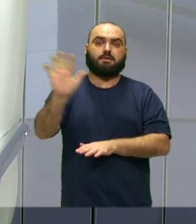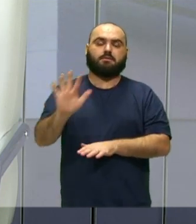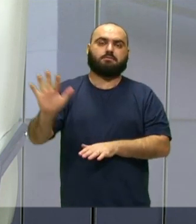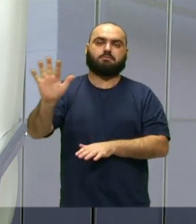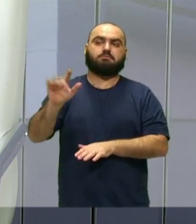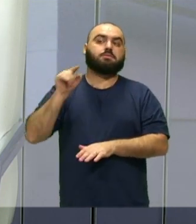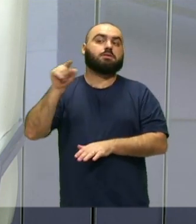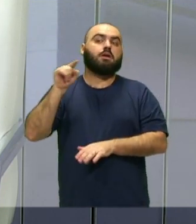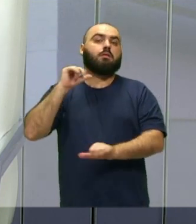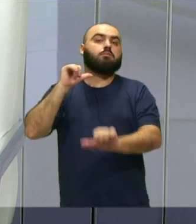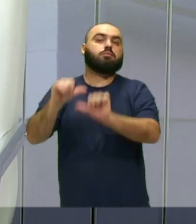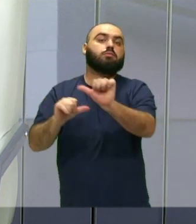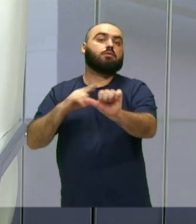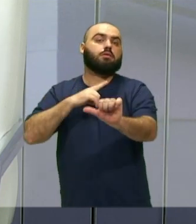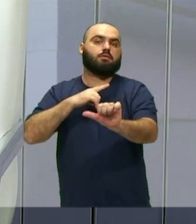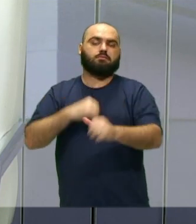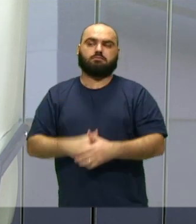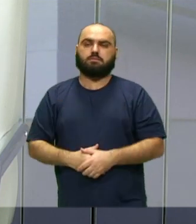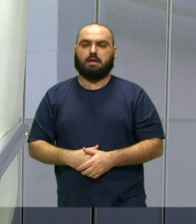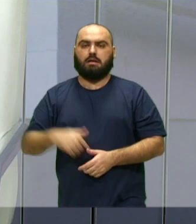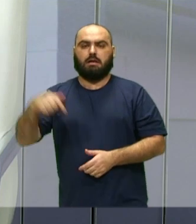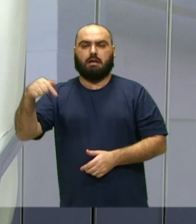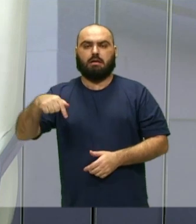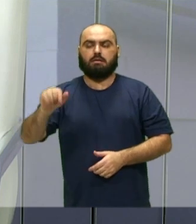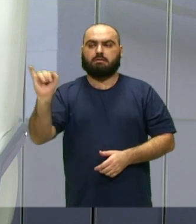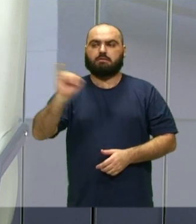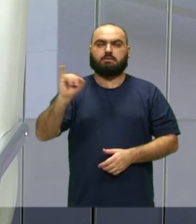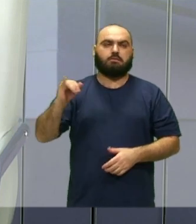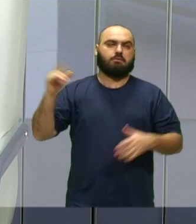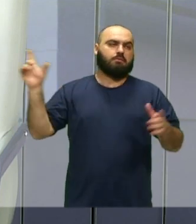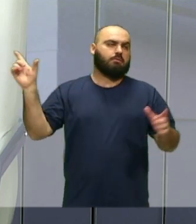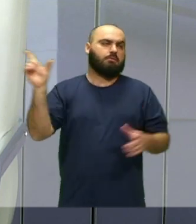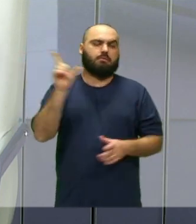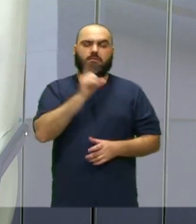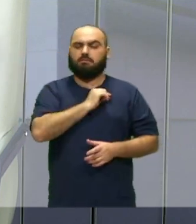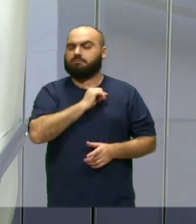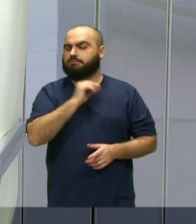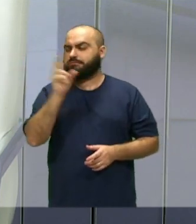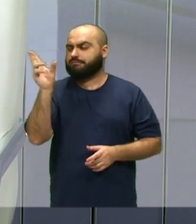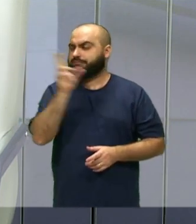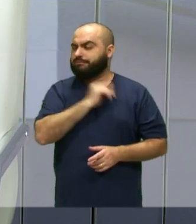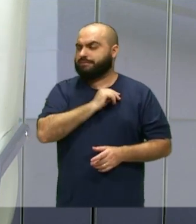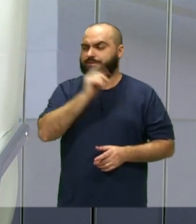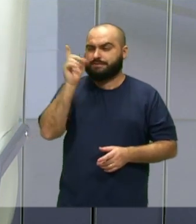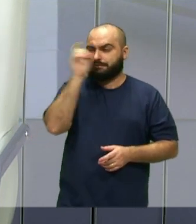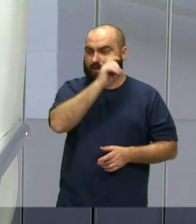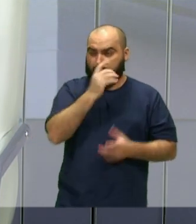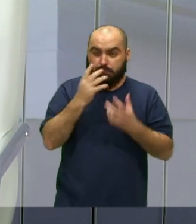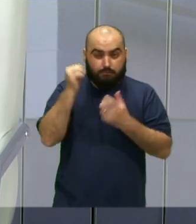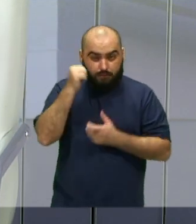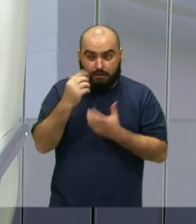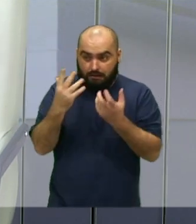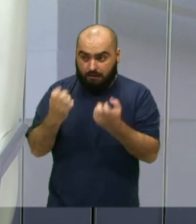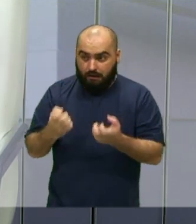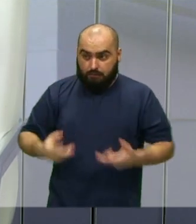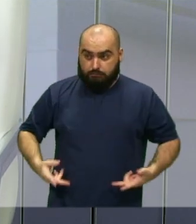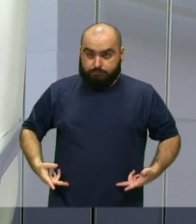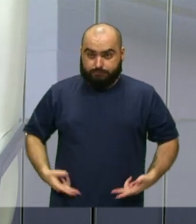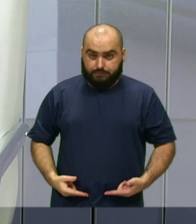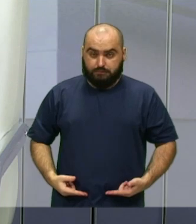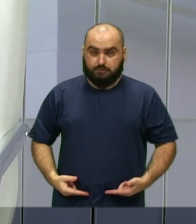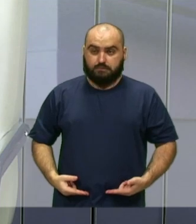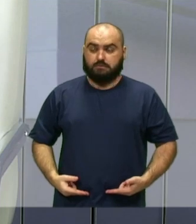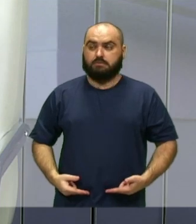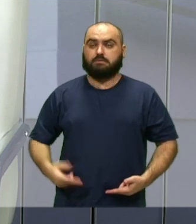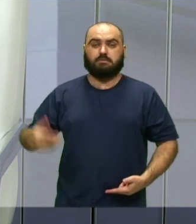teve algumas alterações. Aqui em Itajaí é um drama. Nós temos uma grande dificuldade das mulheres que querem fazer laqueadura conseguir.